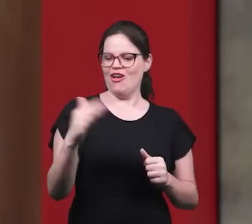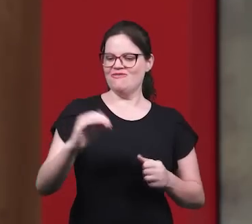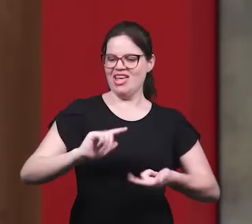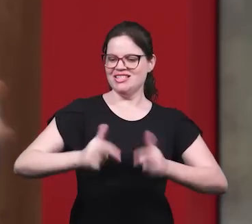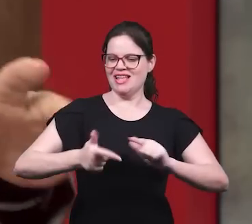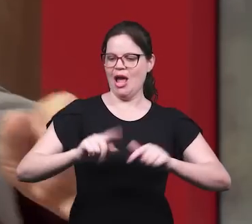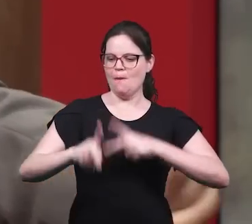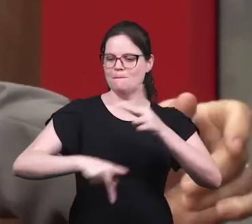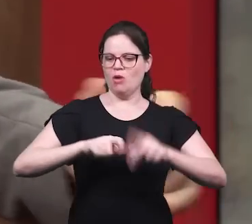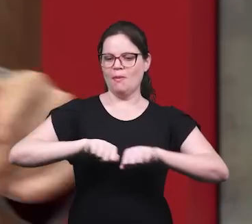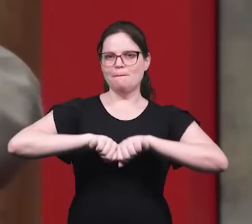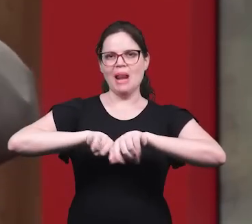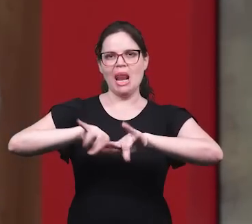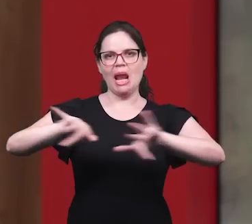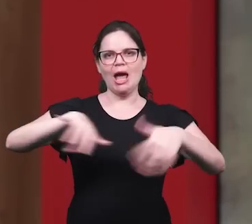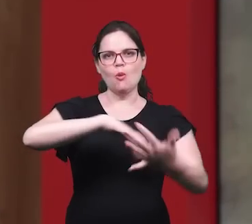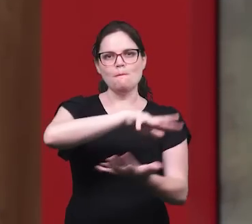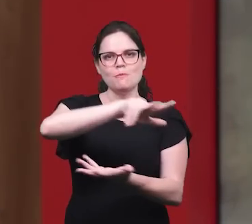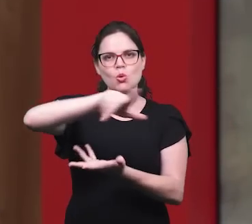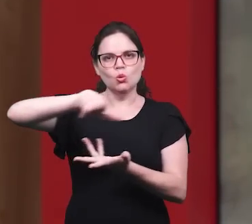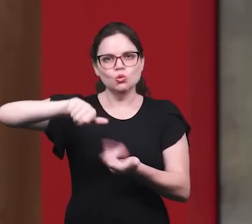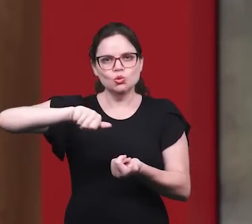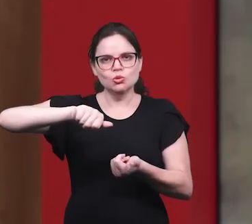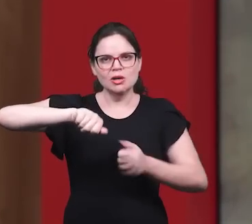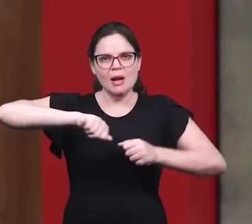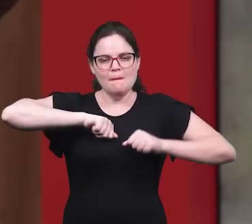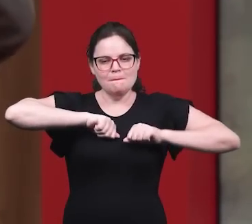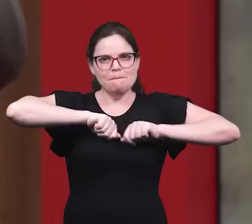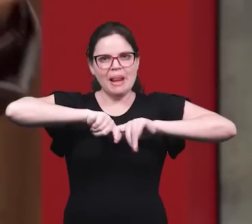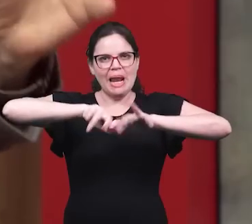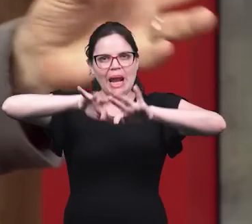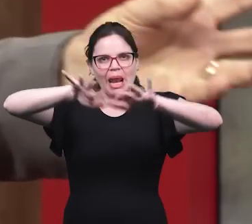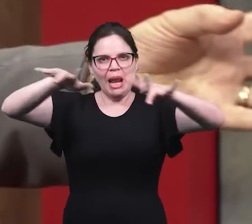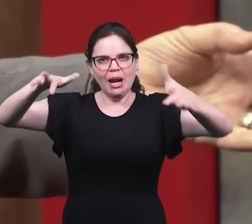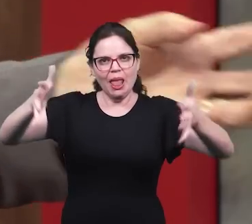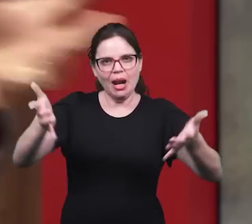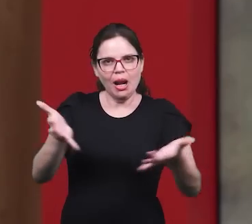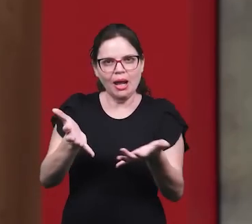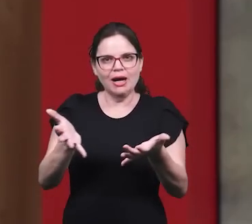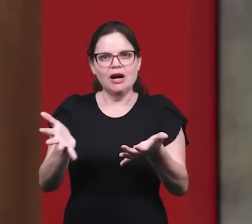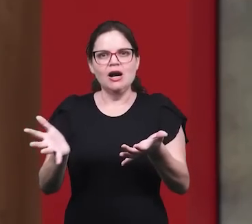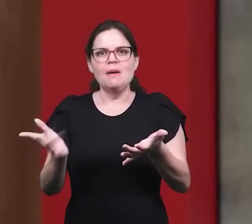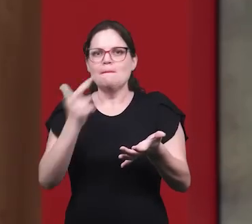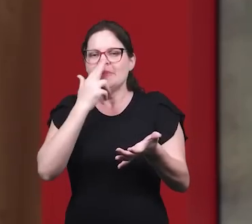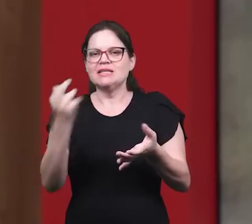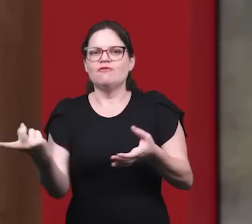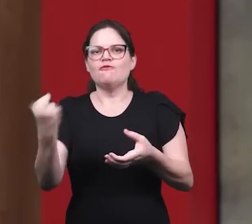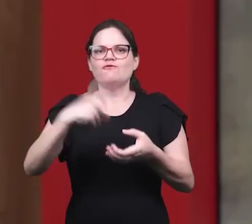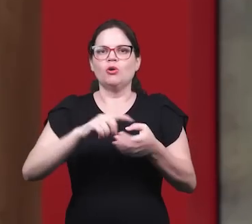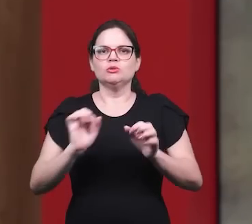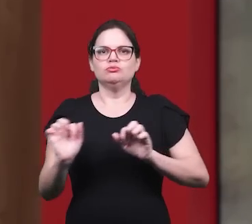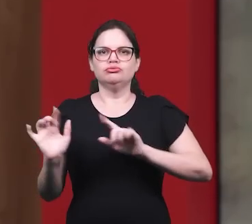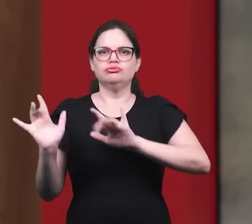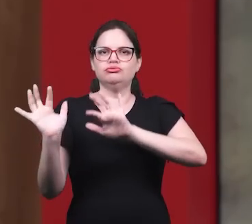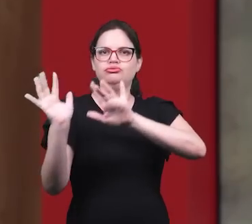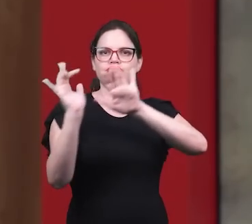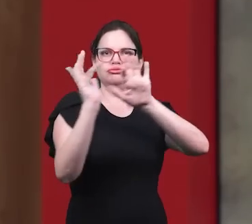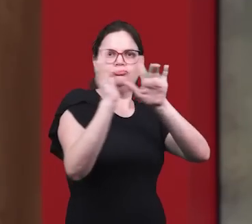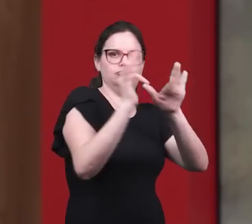templo. Todo o povo de Israel que está espalhado pelo mundo começa a voltar, que é exatamente o que o anticristo